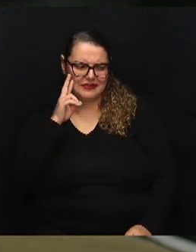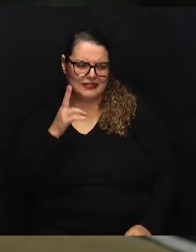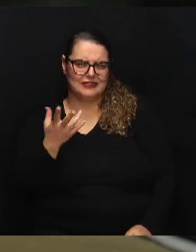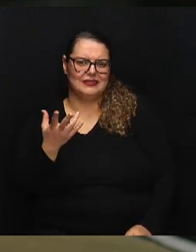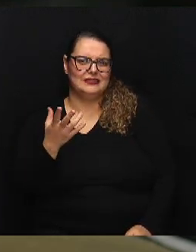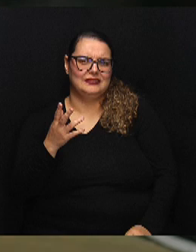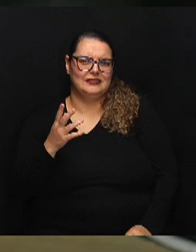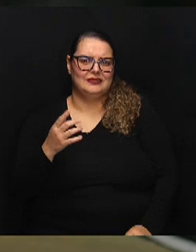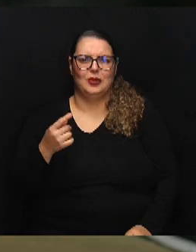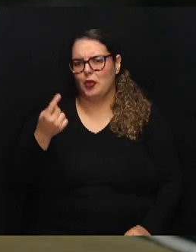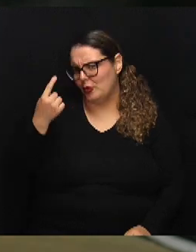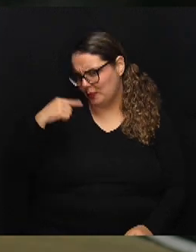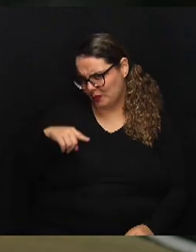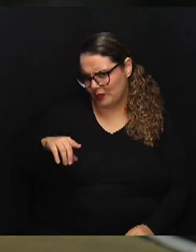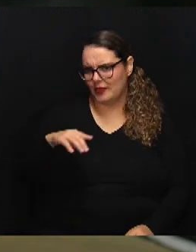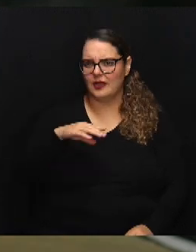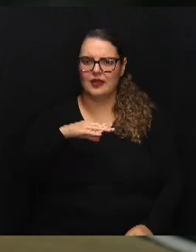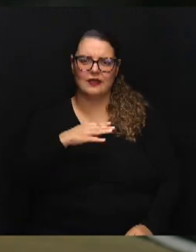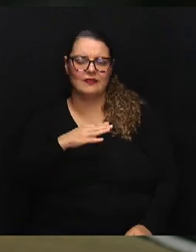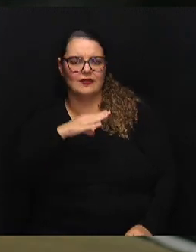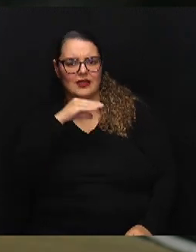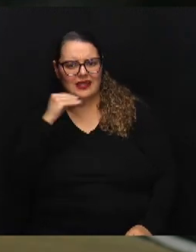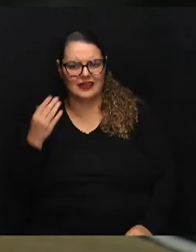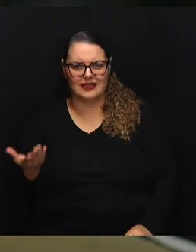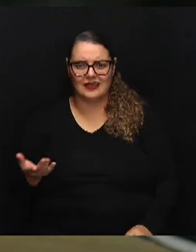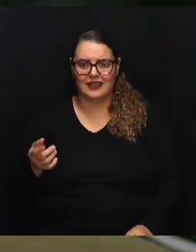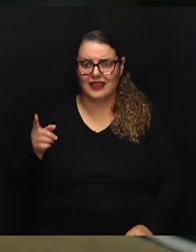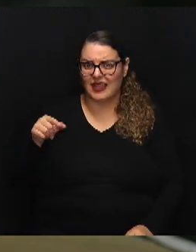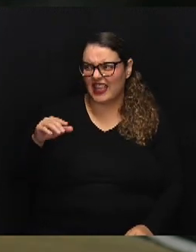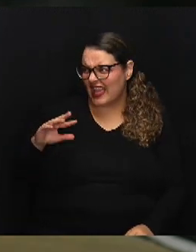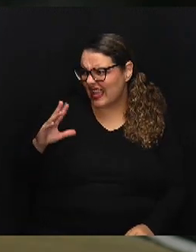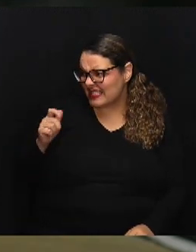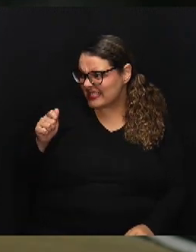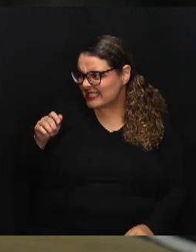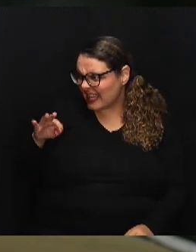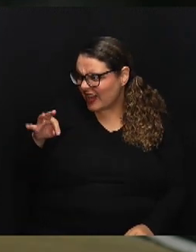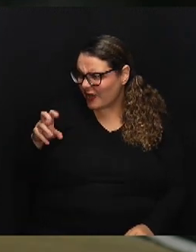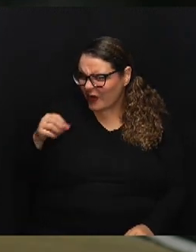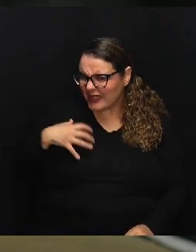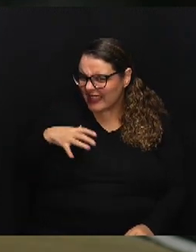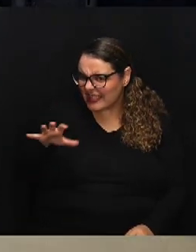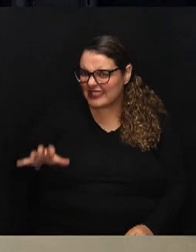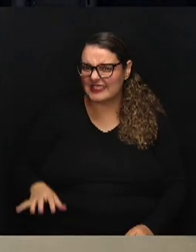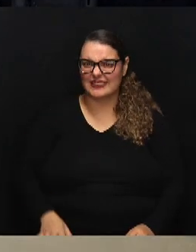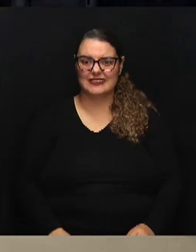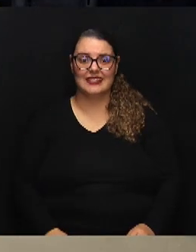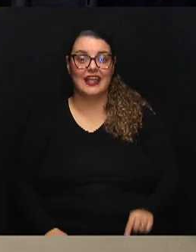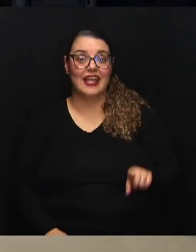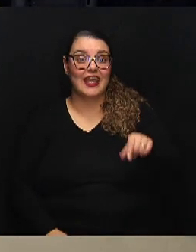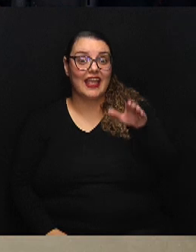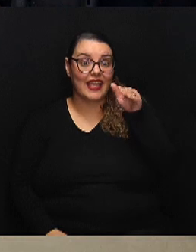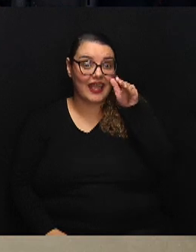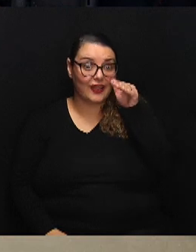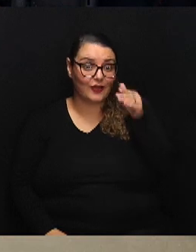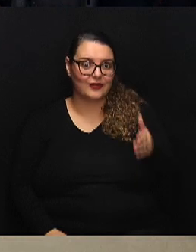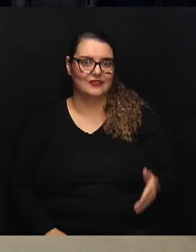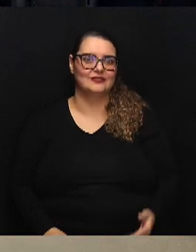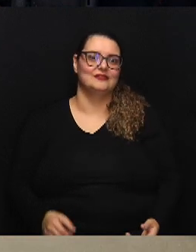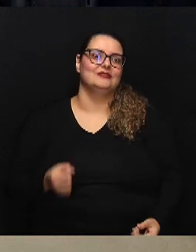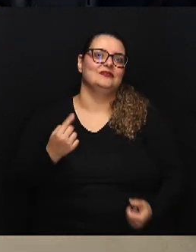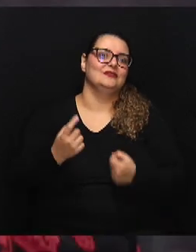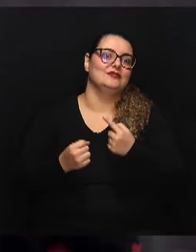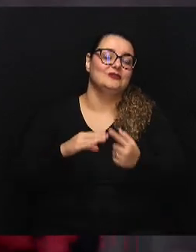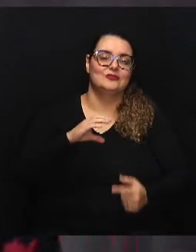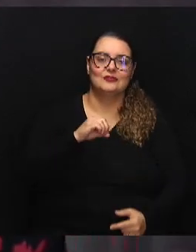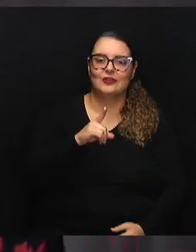coloca aí perfil, né, adolescentes, acaba sendo motivo de chacota, é isso mesmo? Mas é curioso como existem alguns códigos, né,